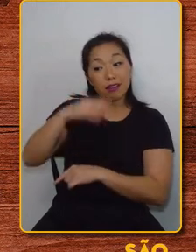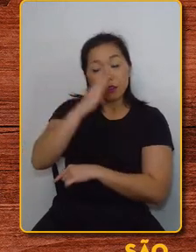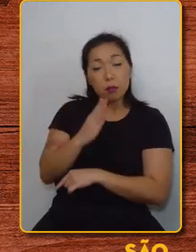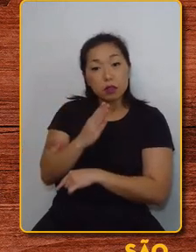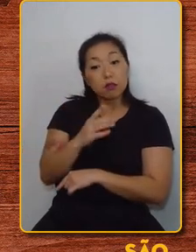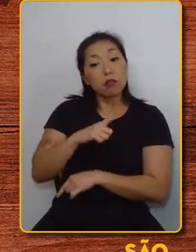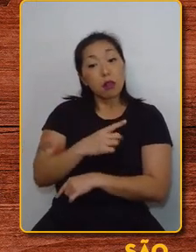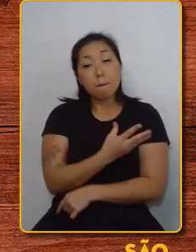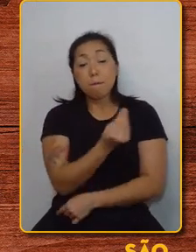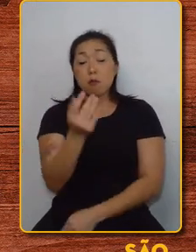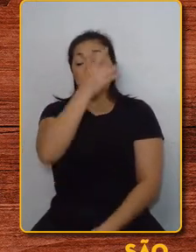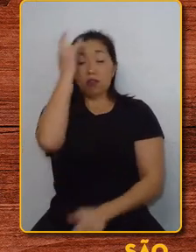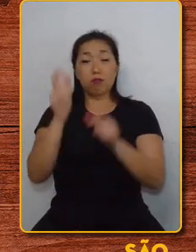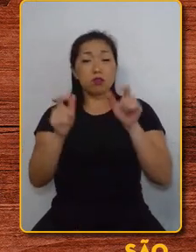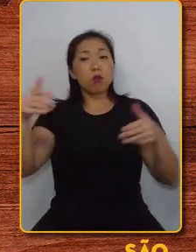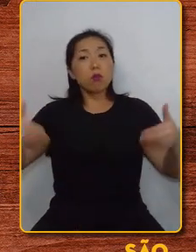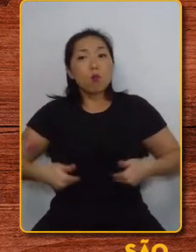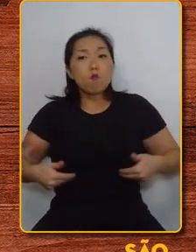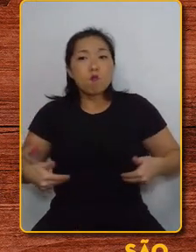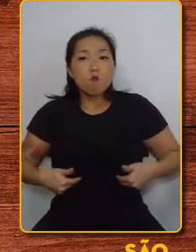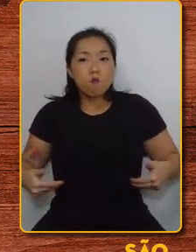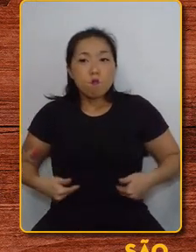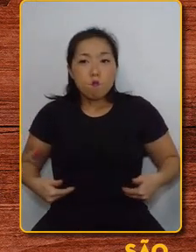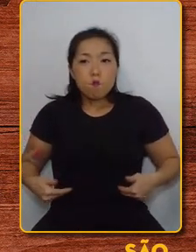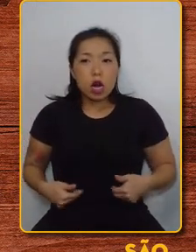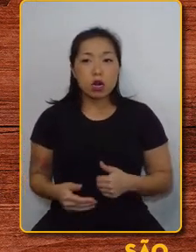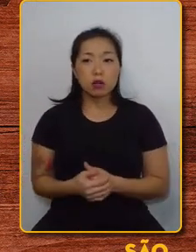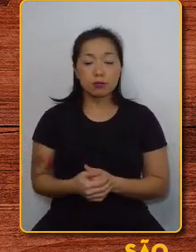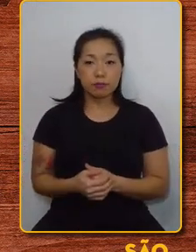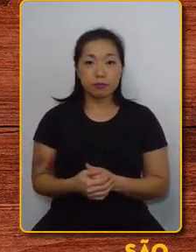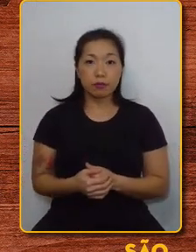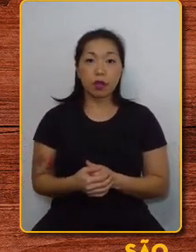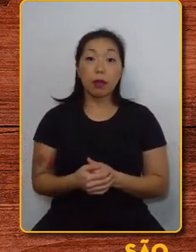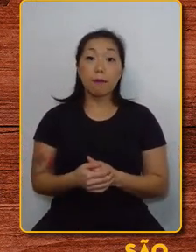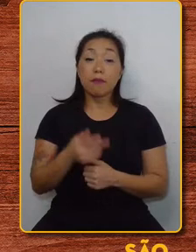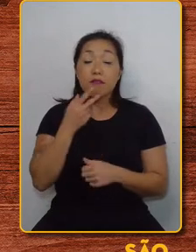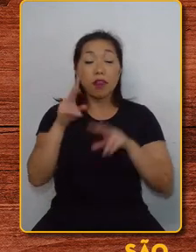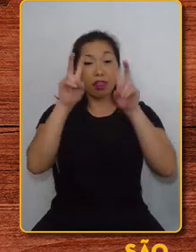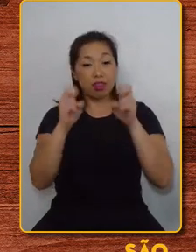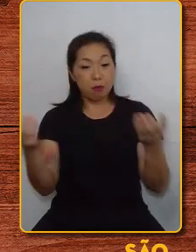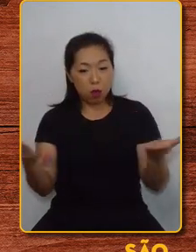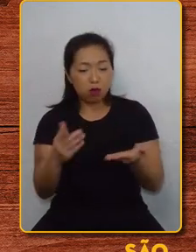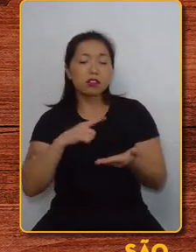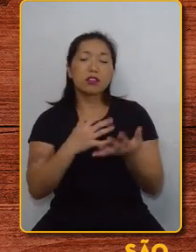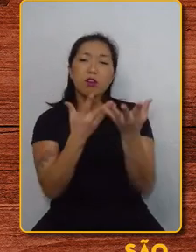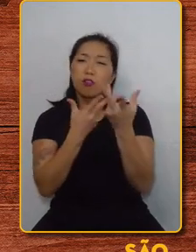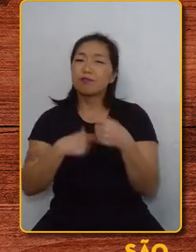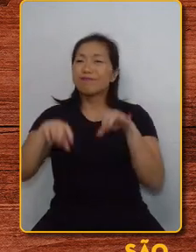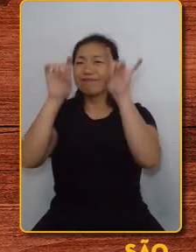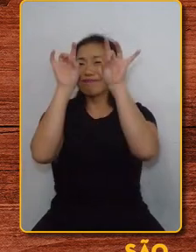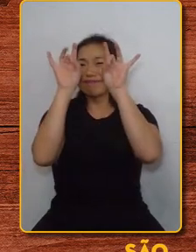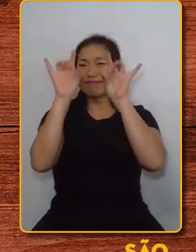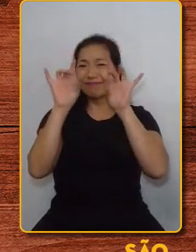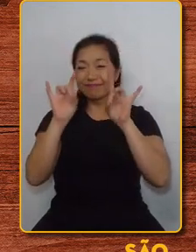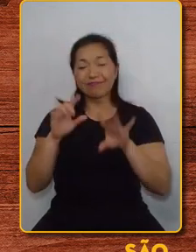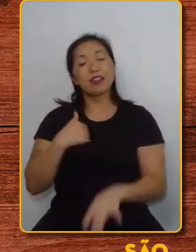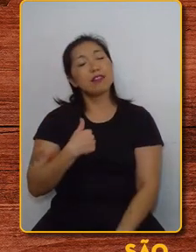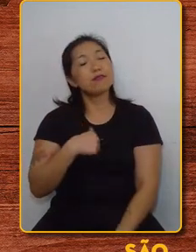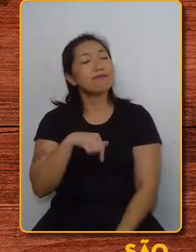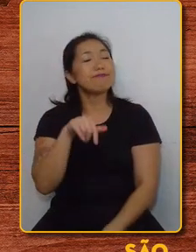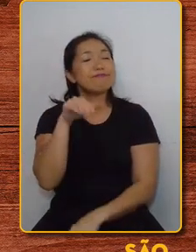para debater sobre isso, nós temos aqui convidados super ilustres, dos quais eu sou muito fã